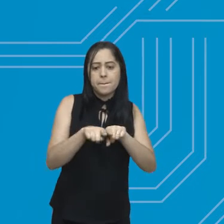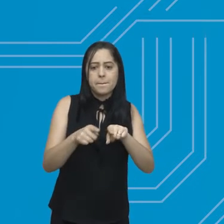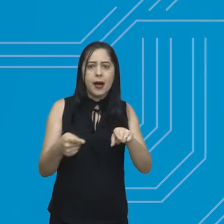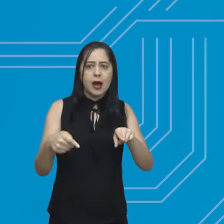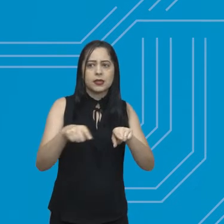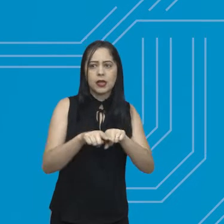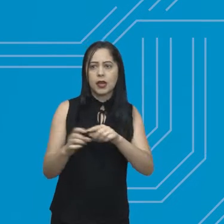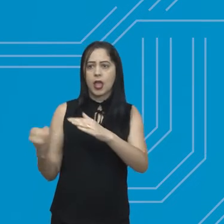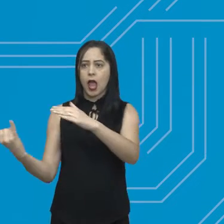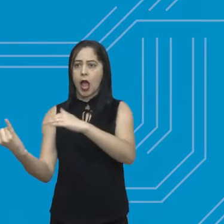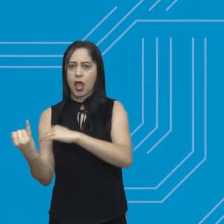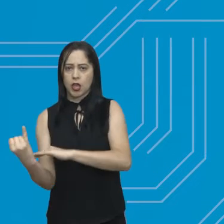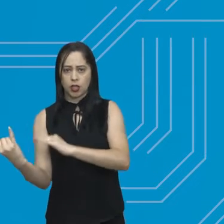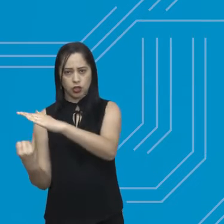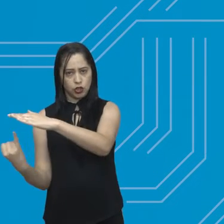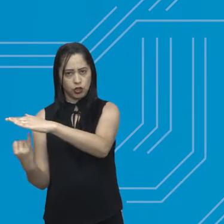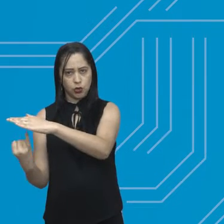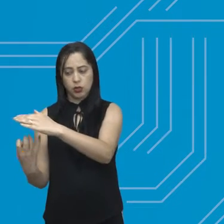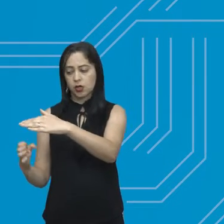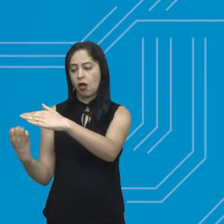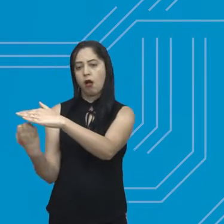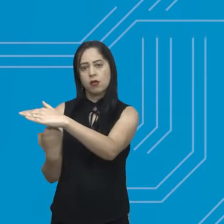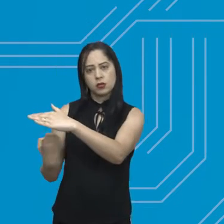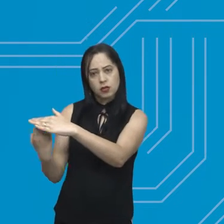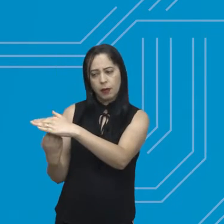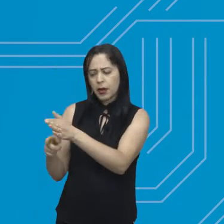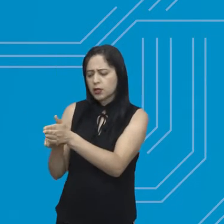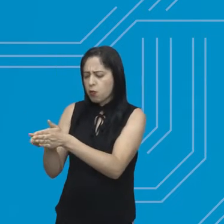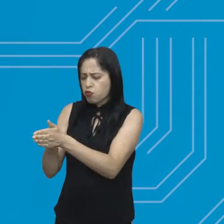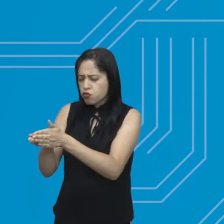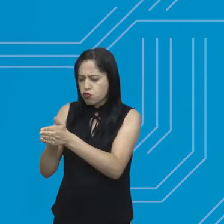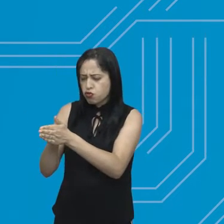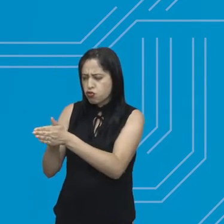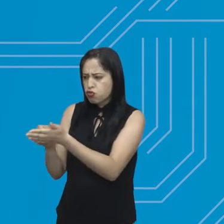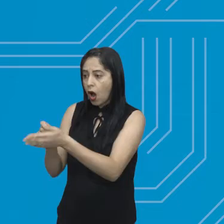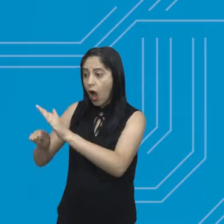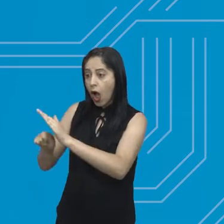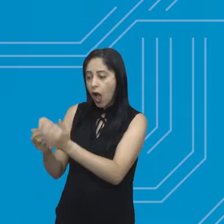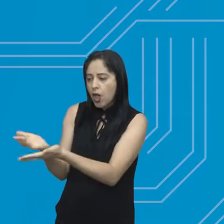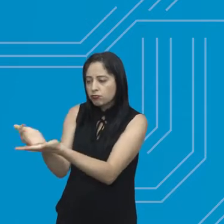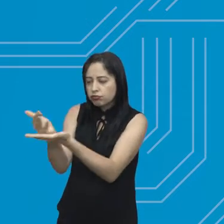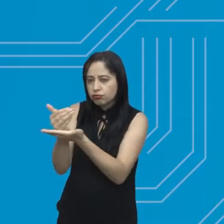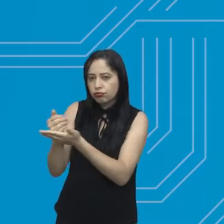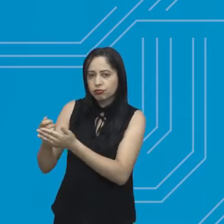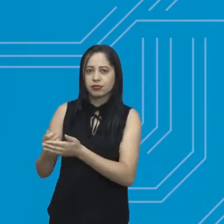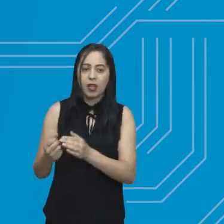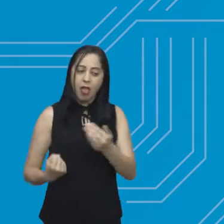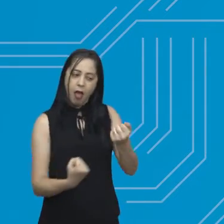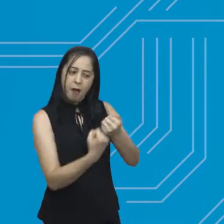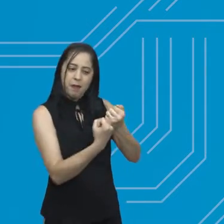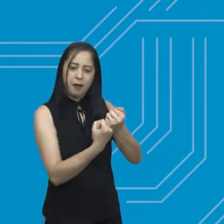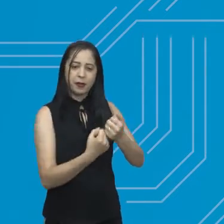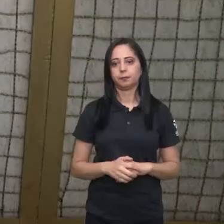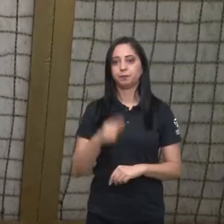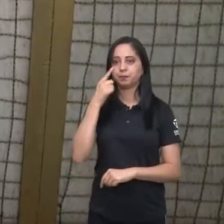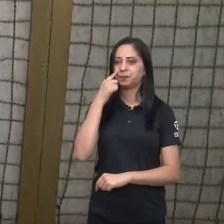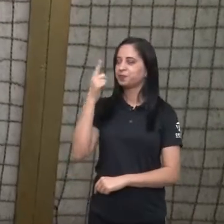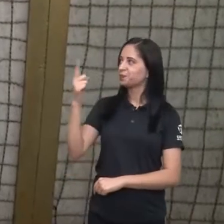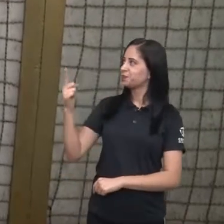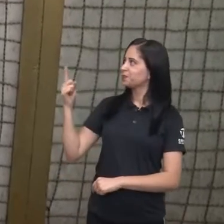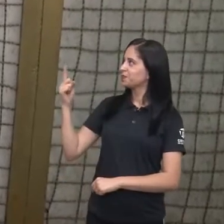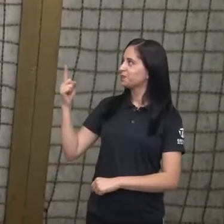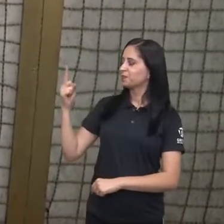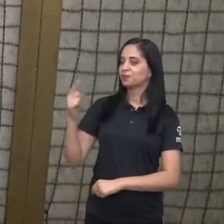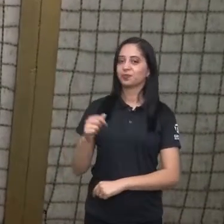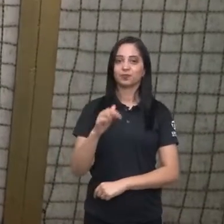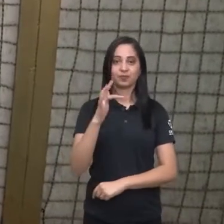produtivo formado por diversas instituições que vão promover estudos e angariar investimentos para o setor. A